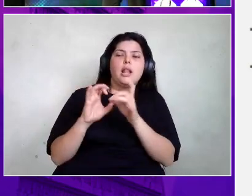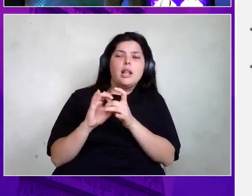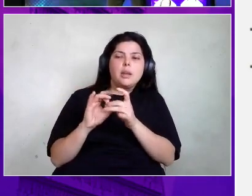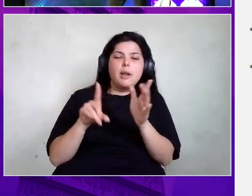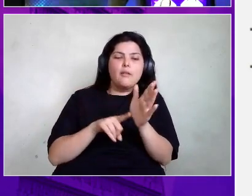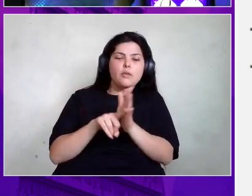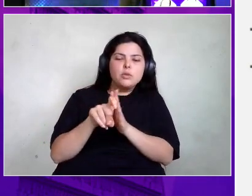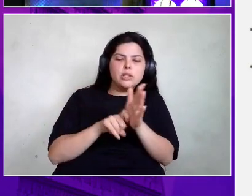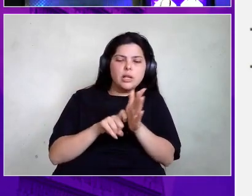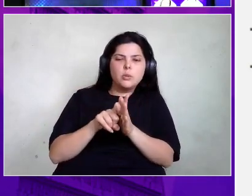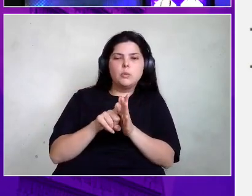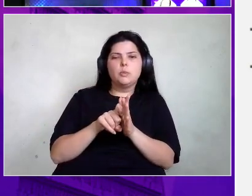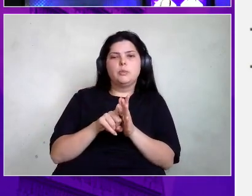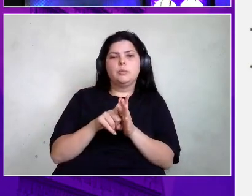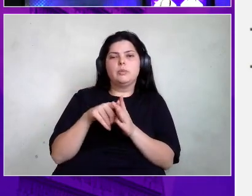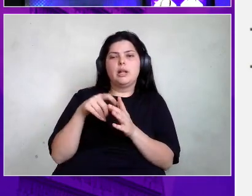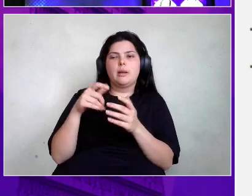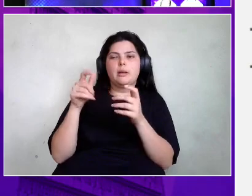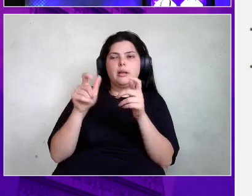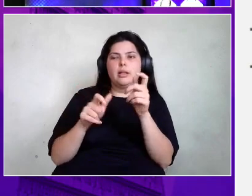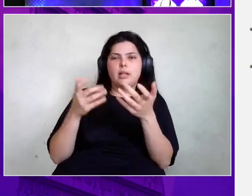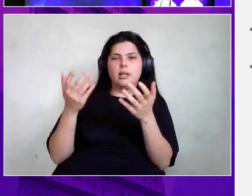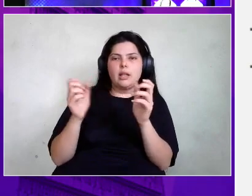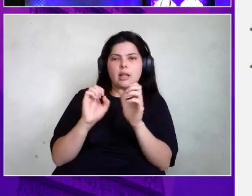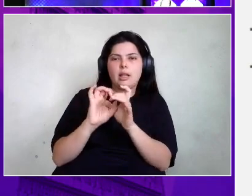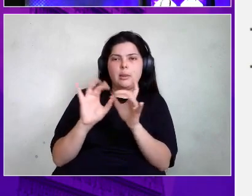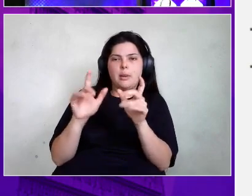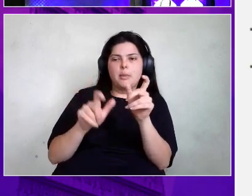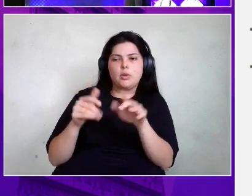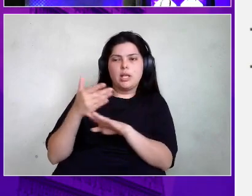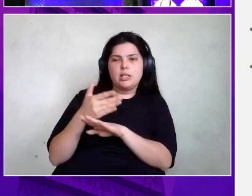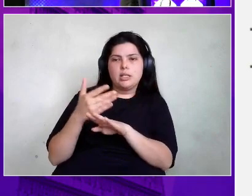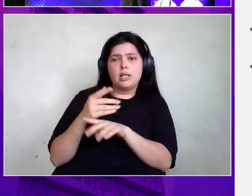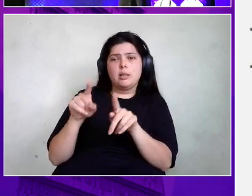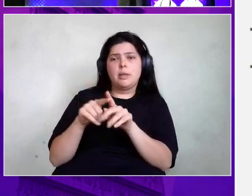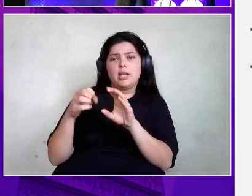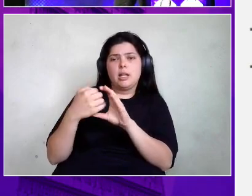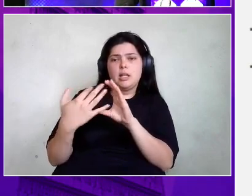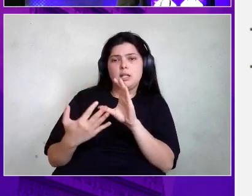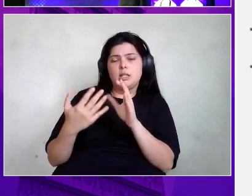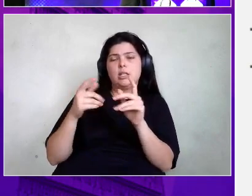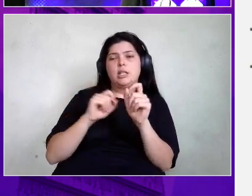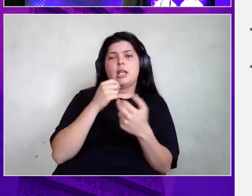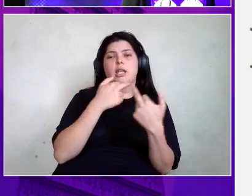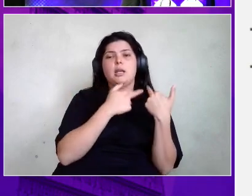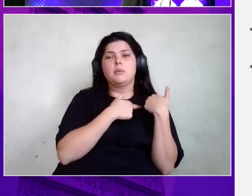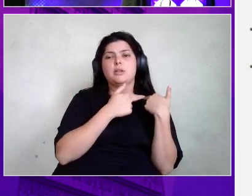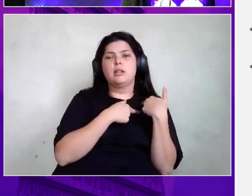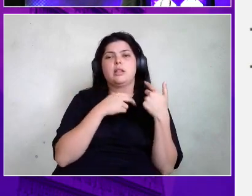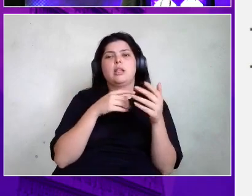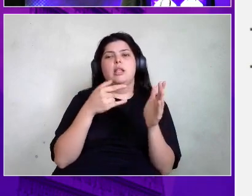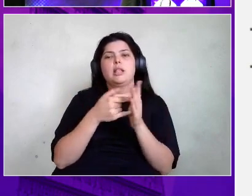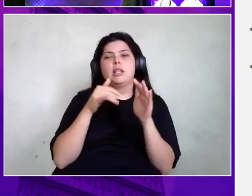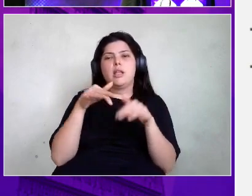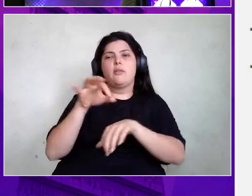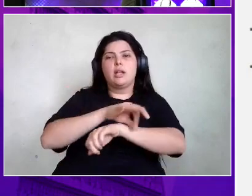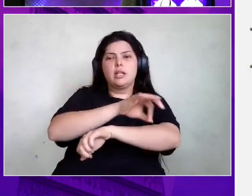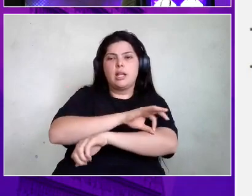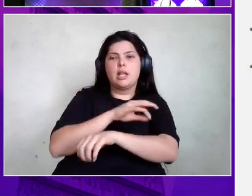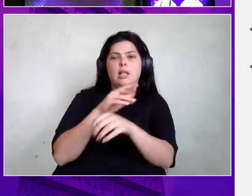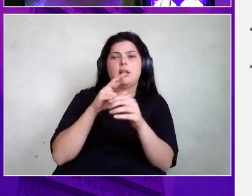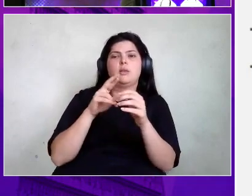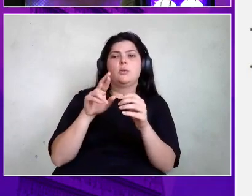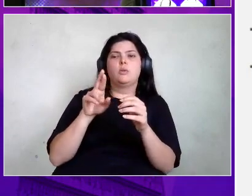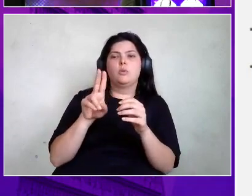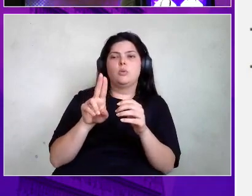quem eu quero que comece a acessar aquilo. E os papéis envolvidos, então, durante a fase de implementação, eu vou ter devs, arquitetos, designs, a integração